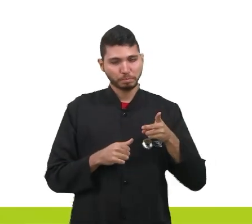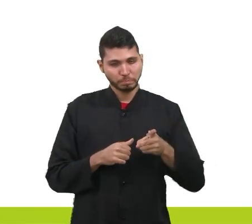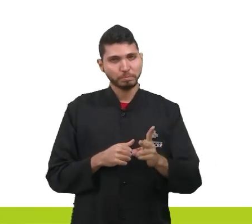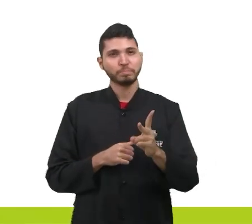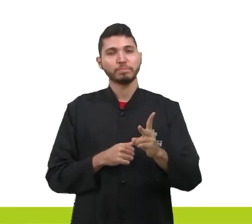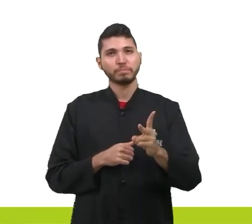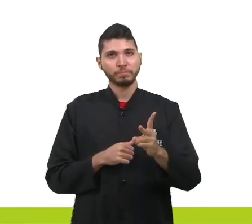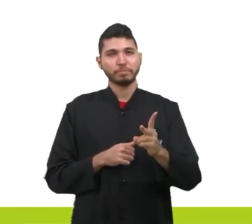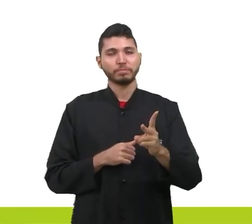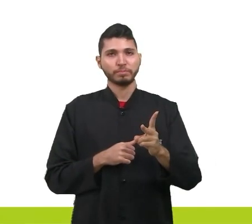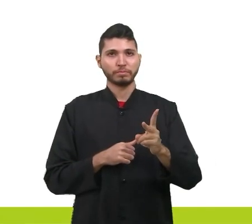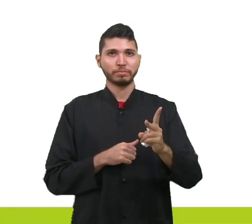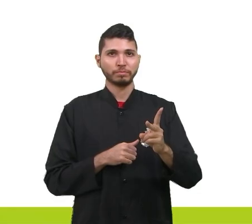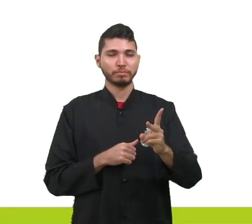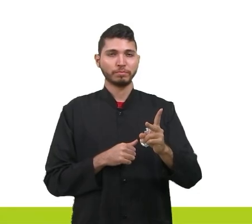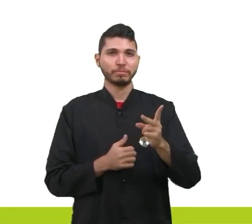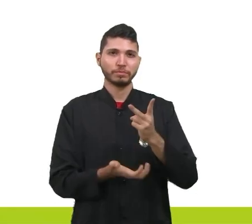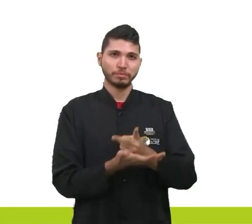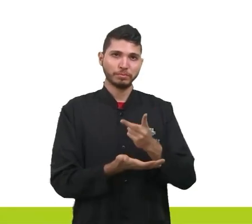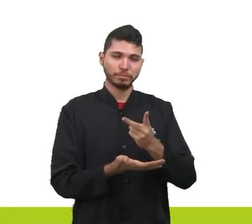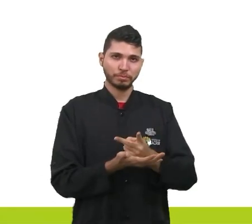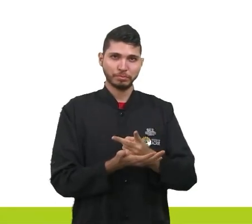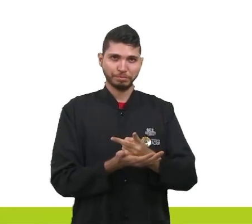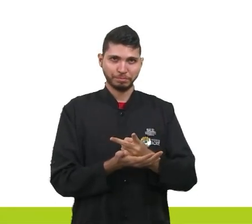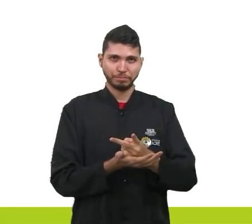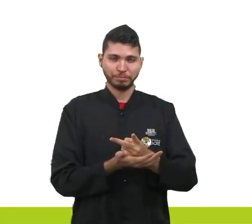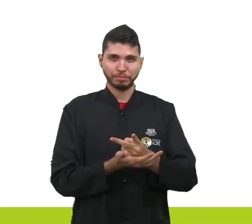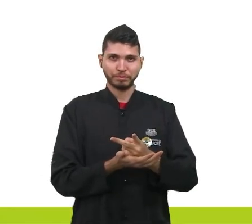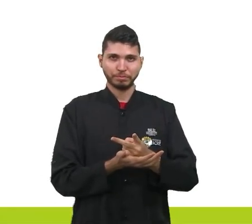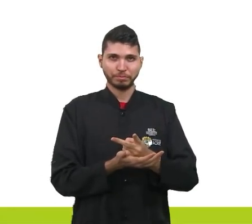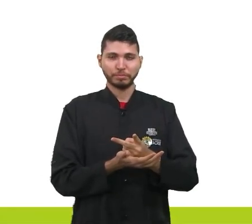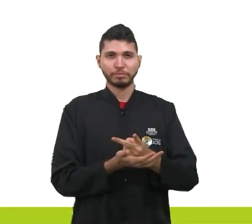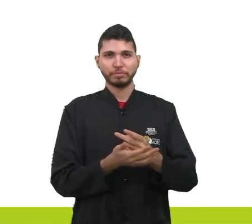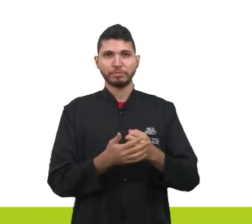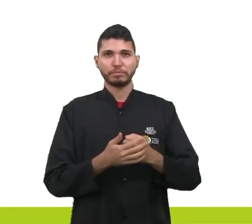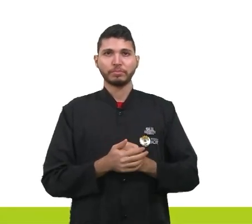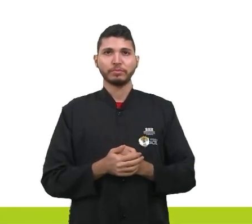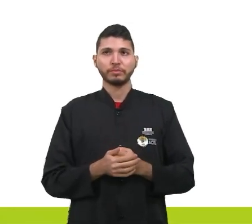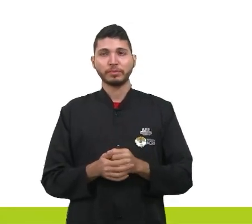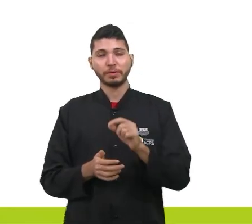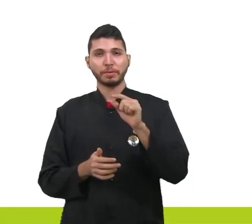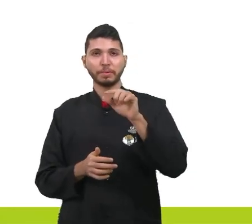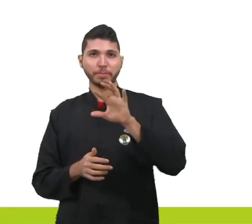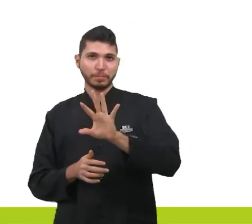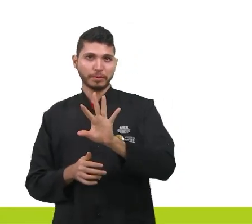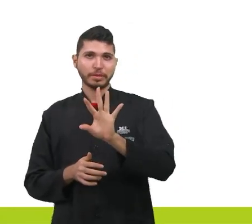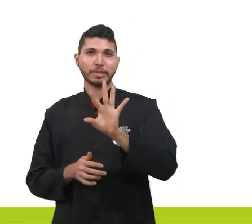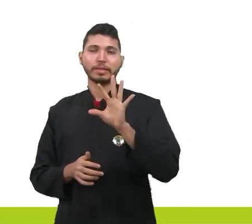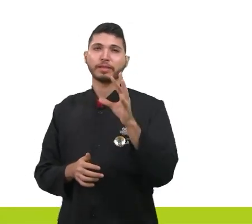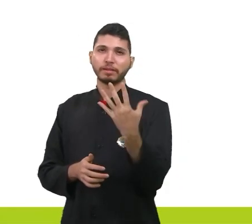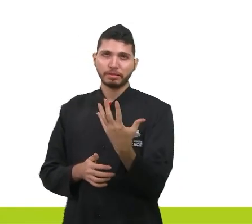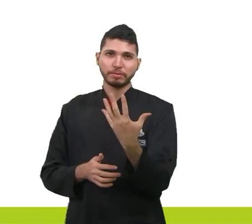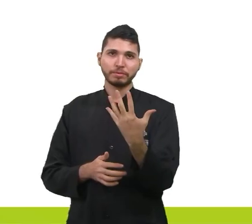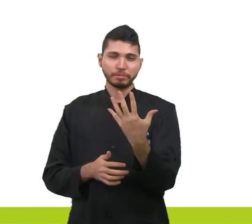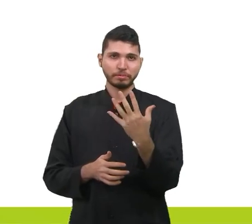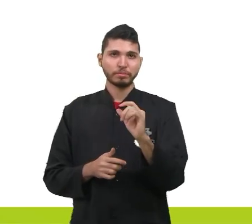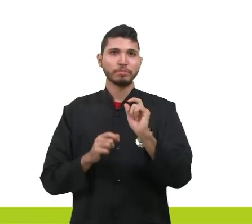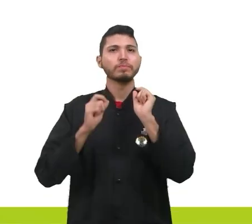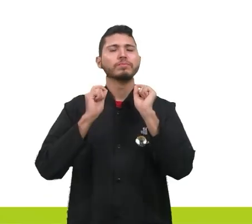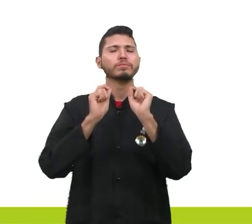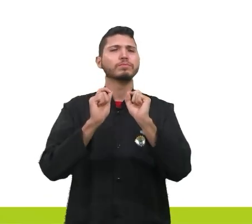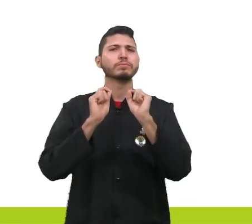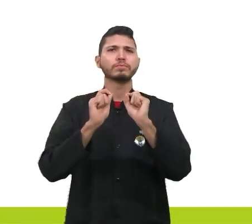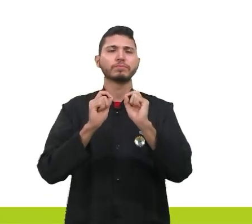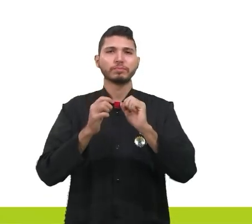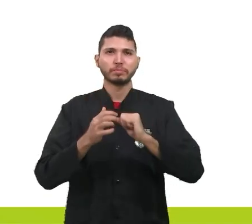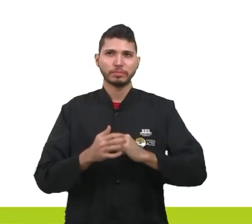constantemente, ok? E o clima? O que é o clima? Prestem bastante atenção aqui. O clima